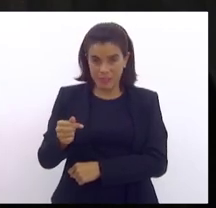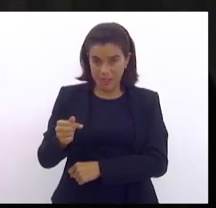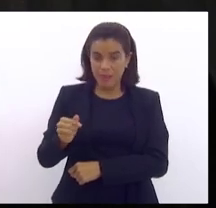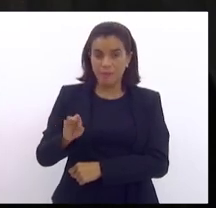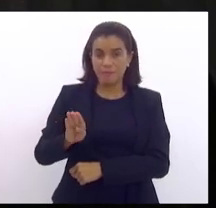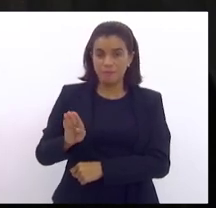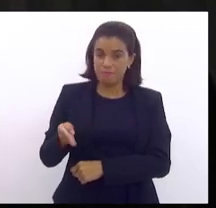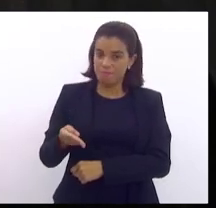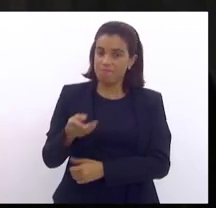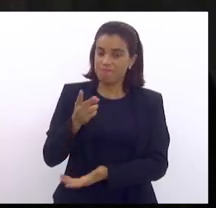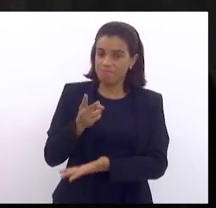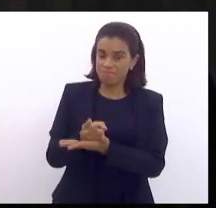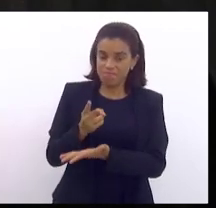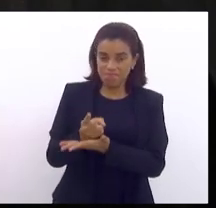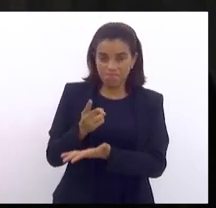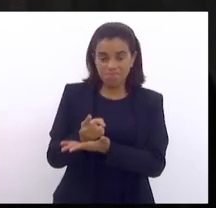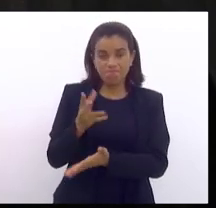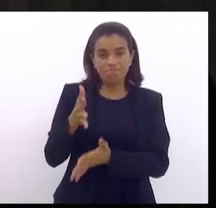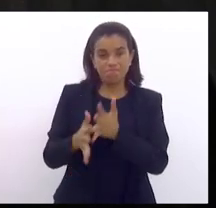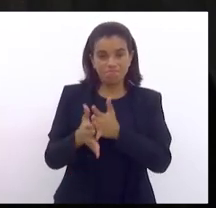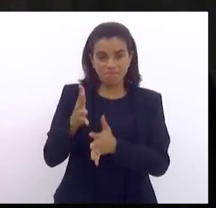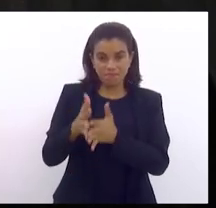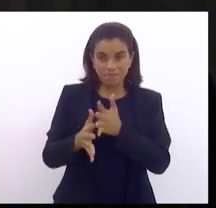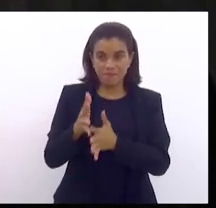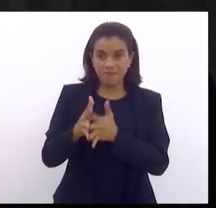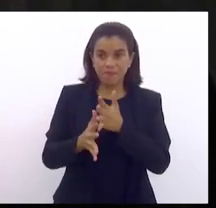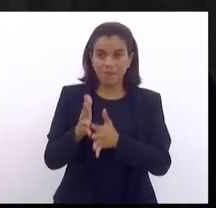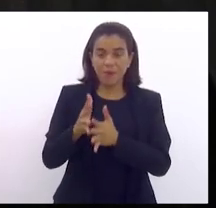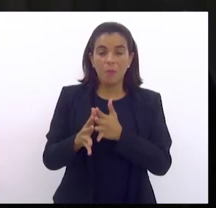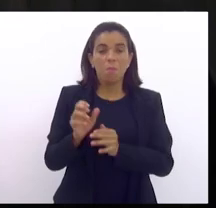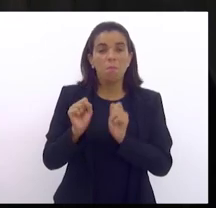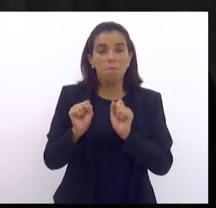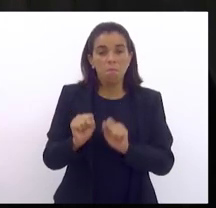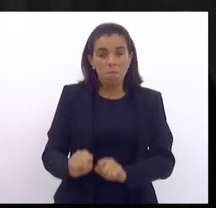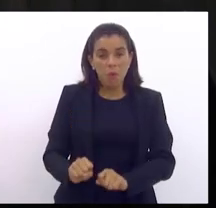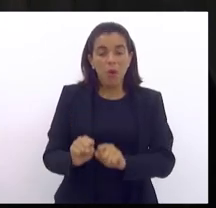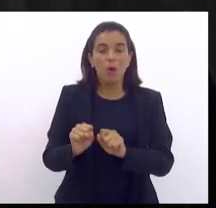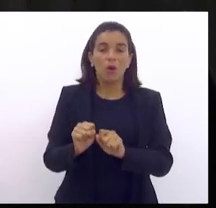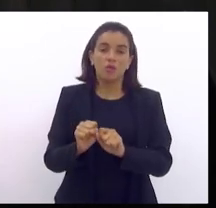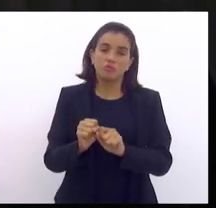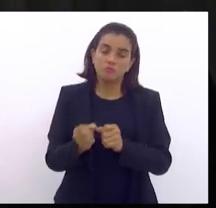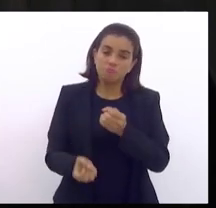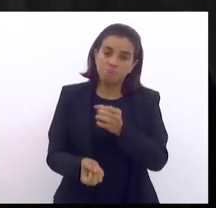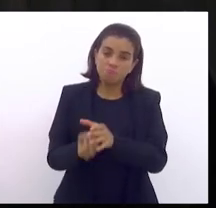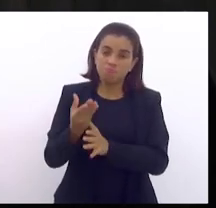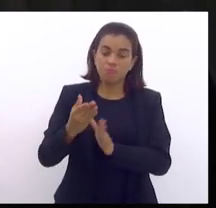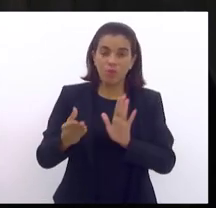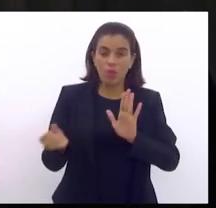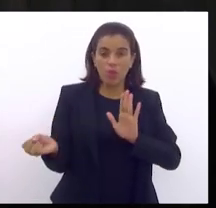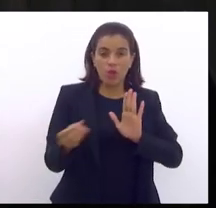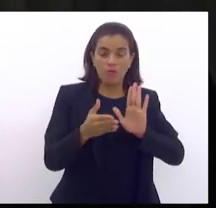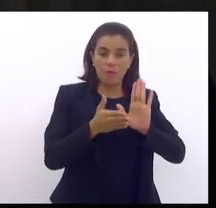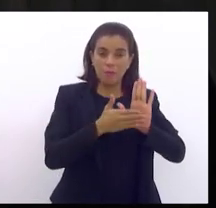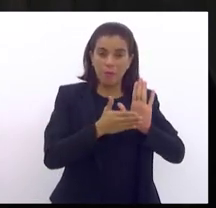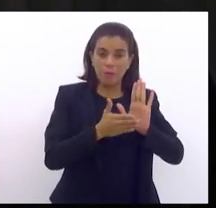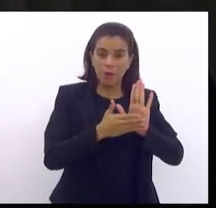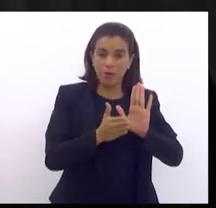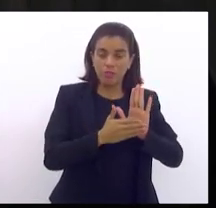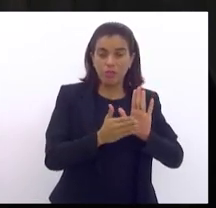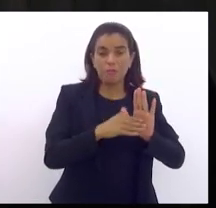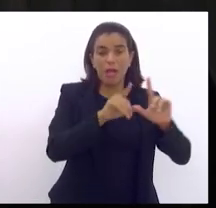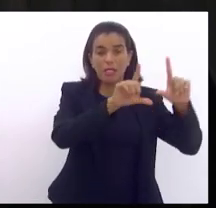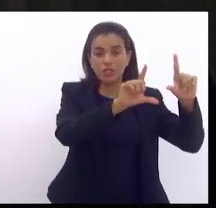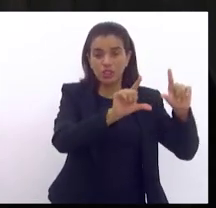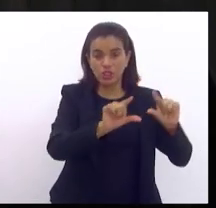Mas ainda é um buraco muito grande. Podemos ter ainda outras propostas para diminuir o tamanho desse